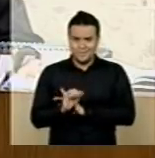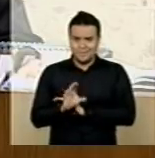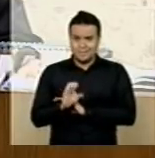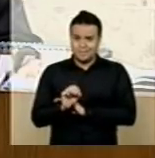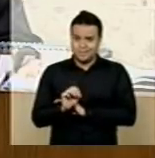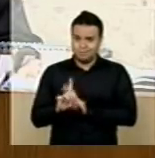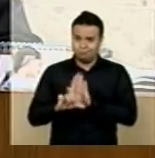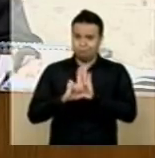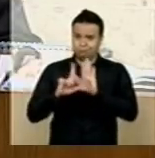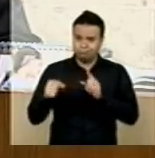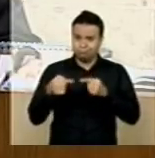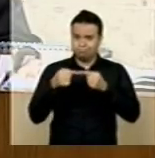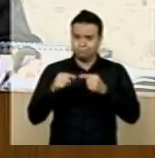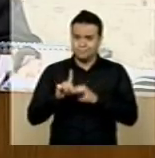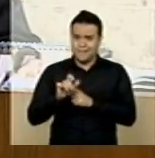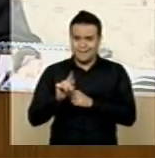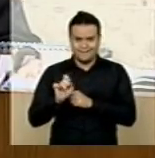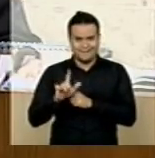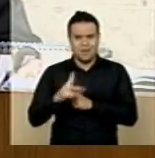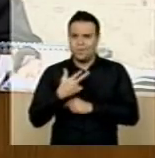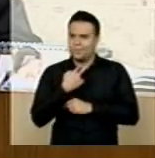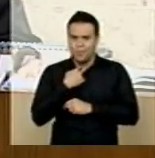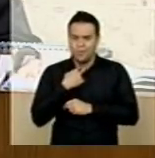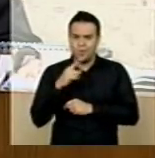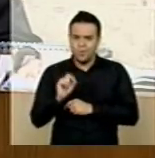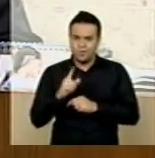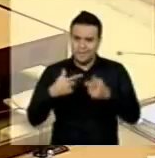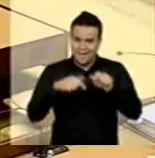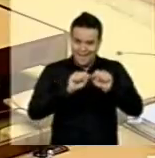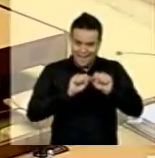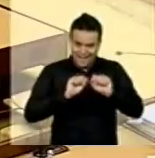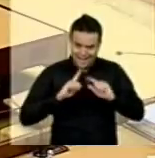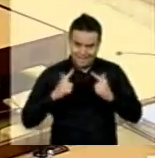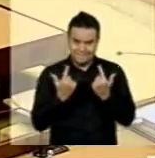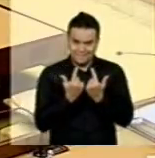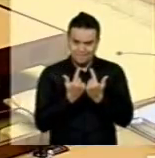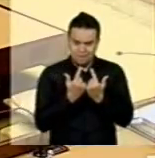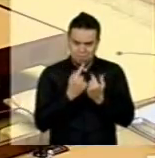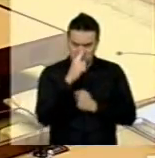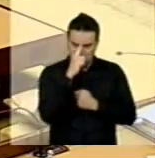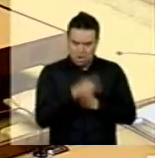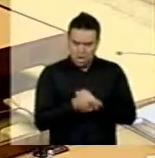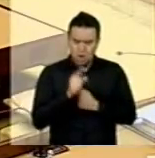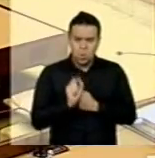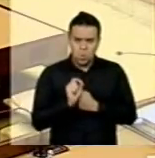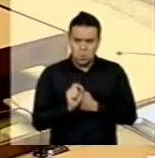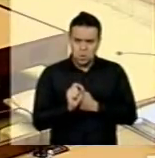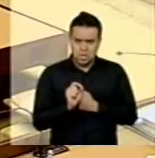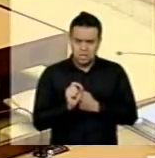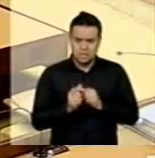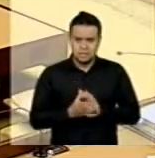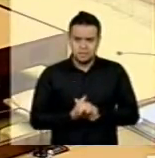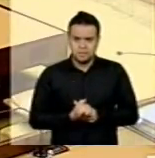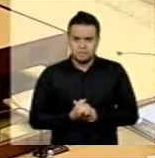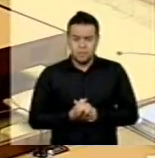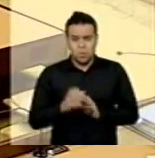pode uma decisão de uma Assembleia Legislativa ordenar o cumprimento de uma,